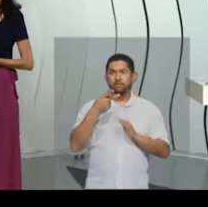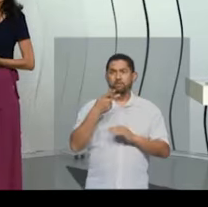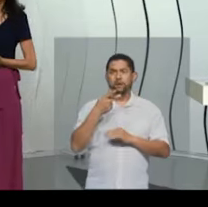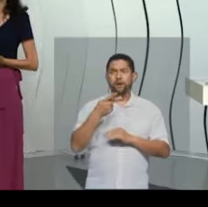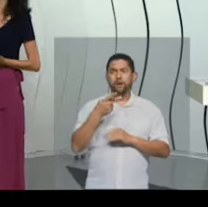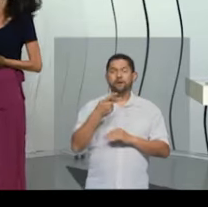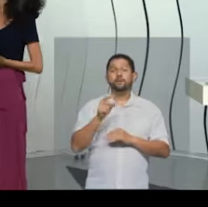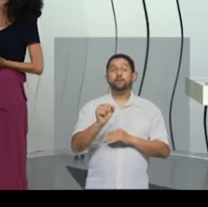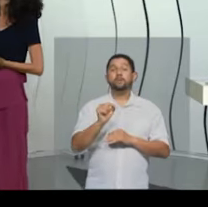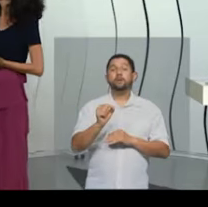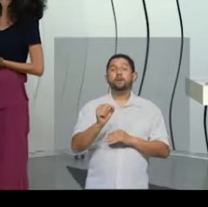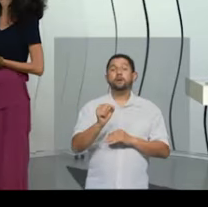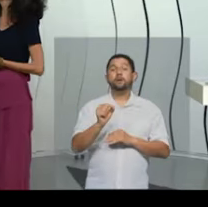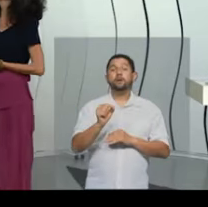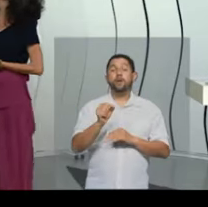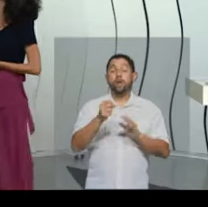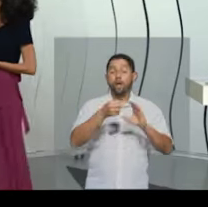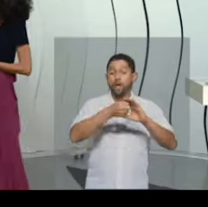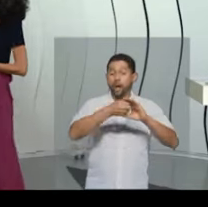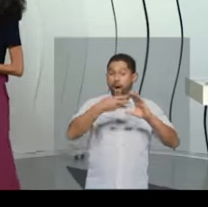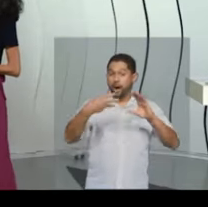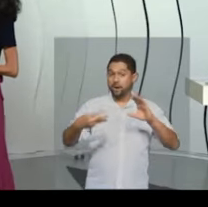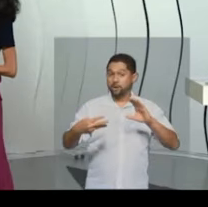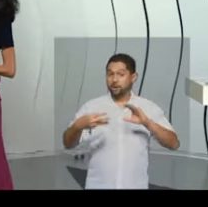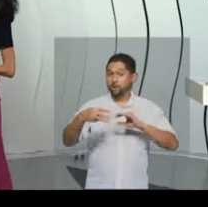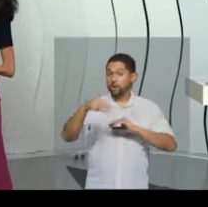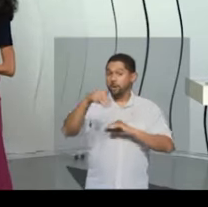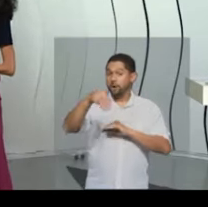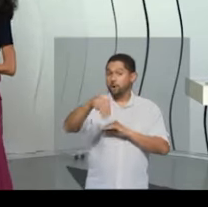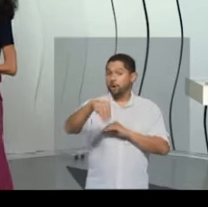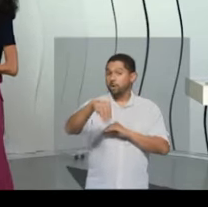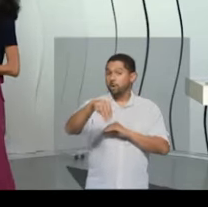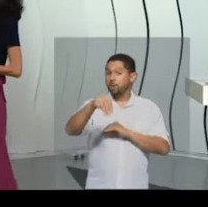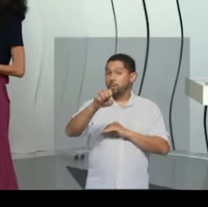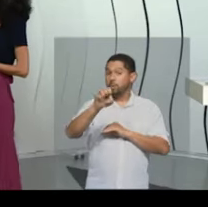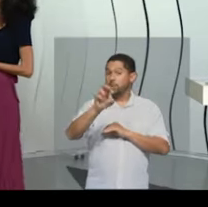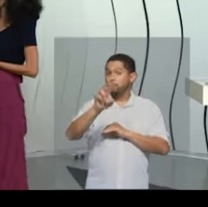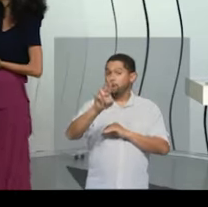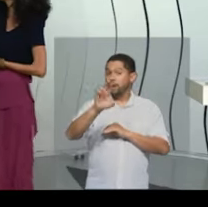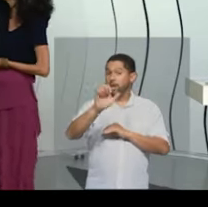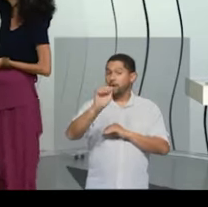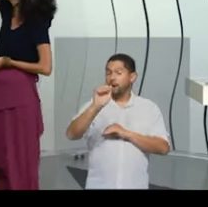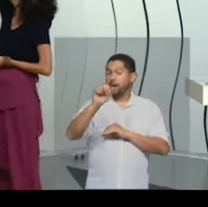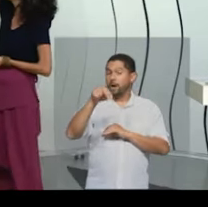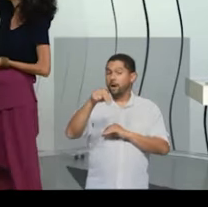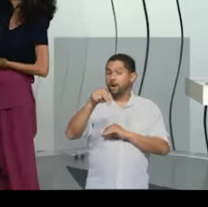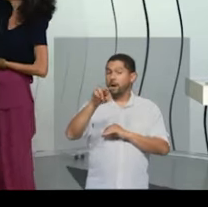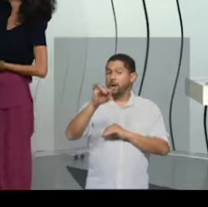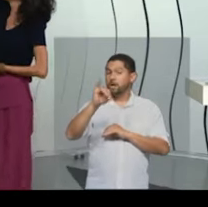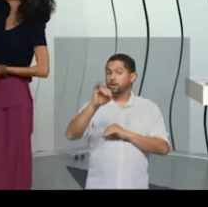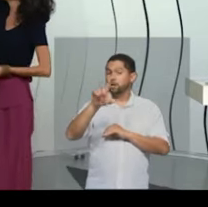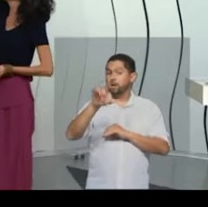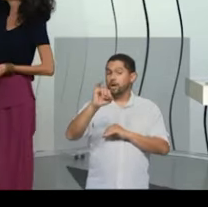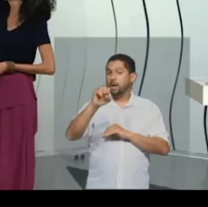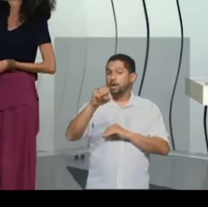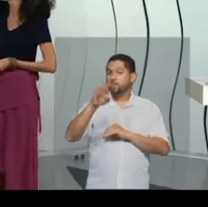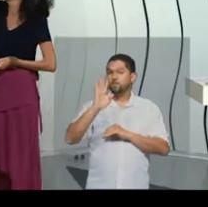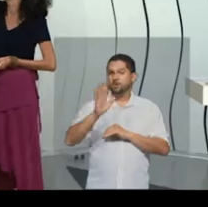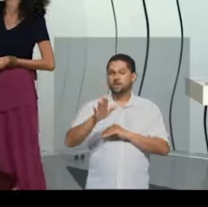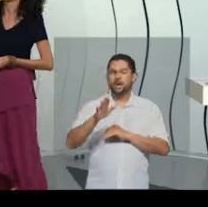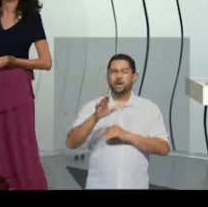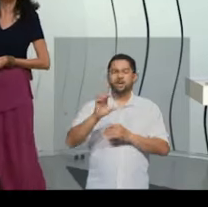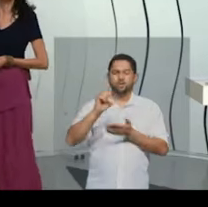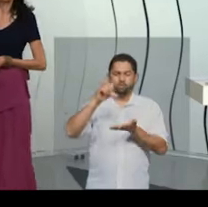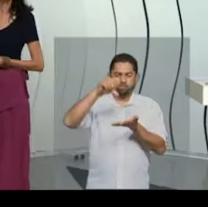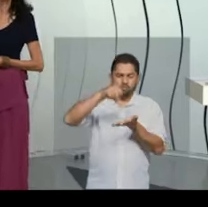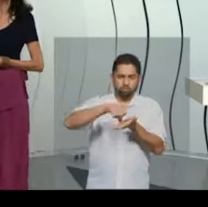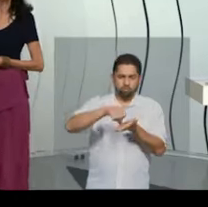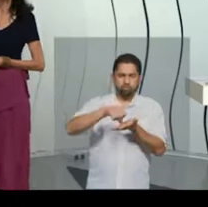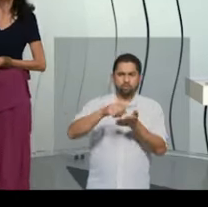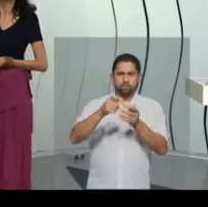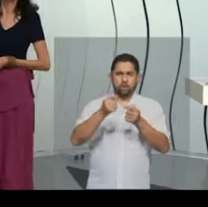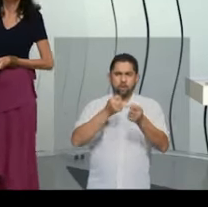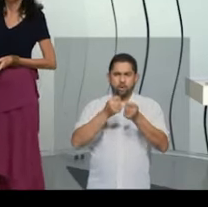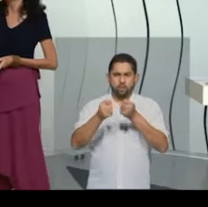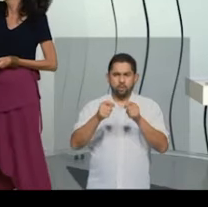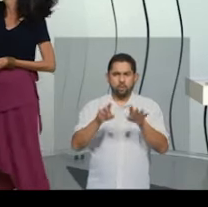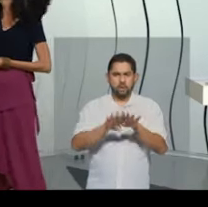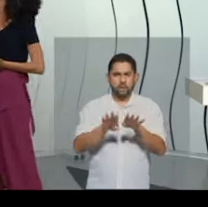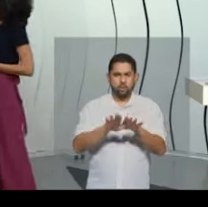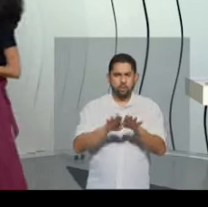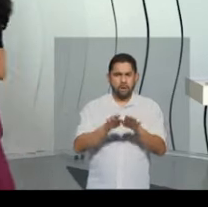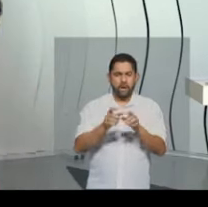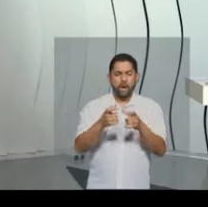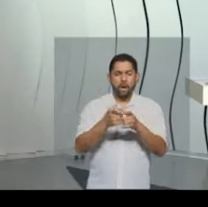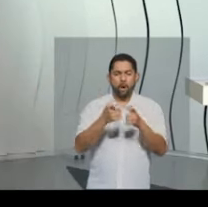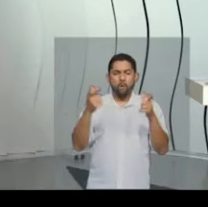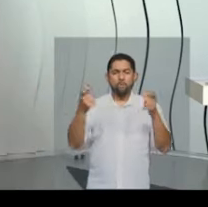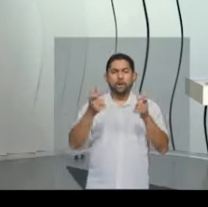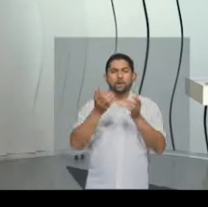citando características do mercantilismo, centralização econômica, protecionismo, expansão ultramarina.